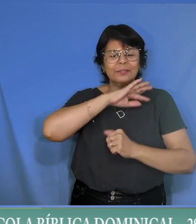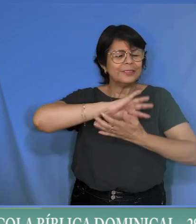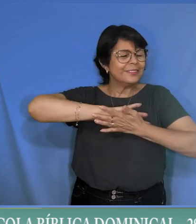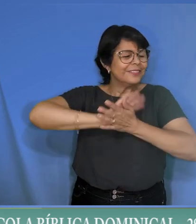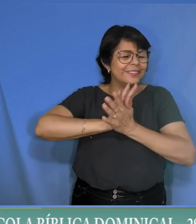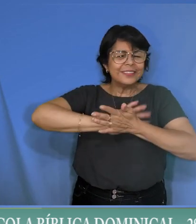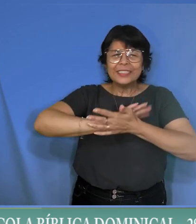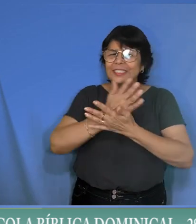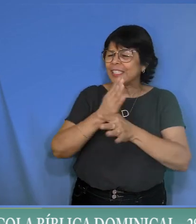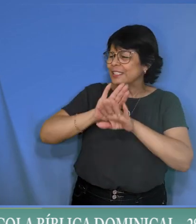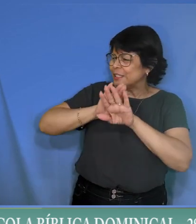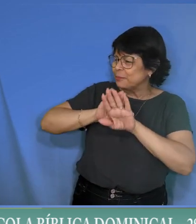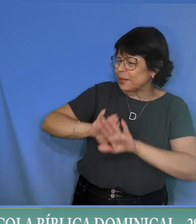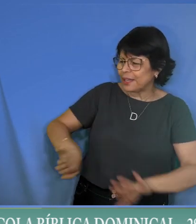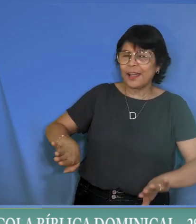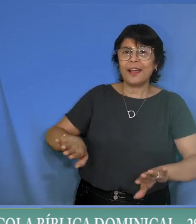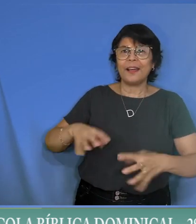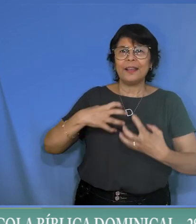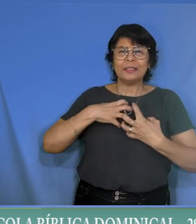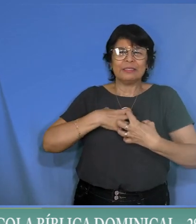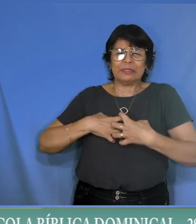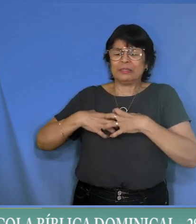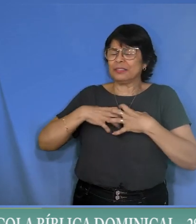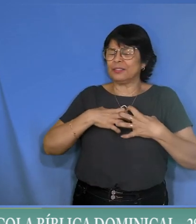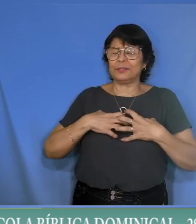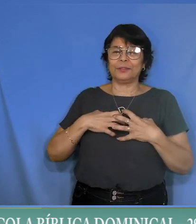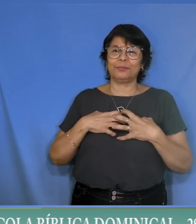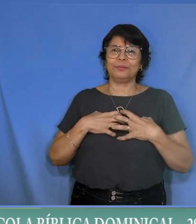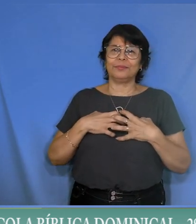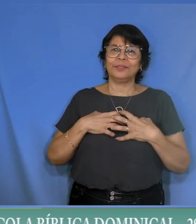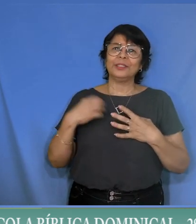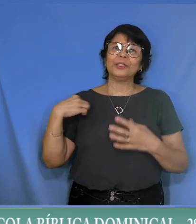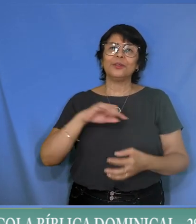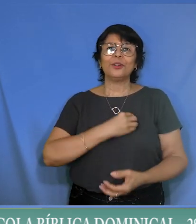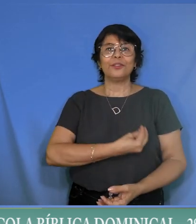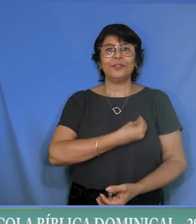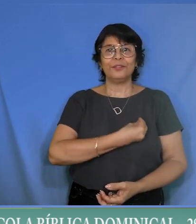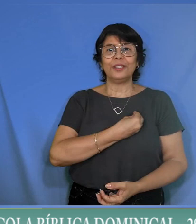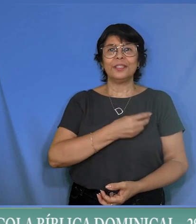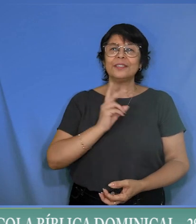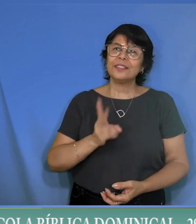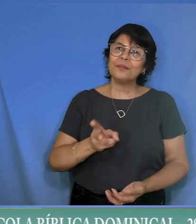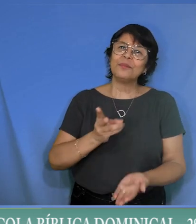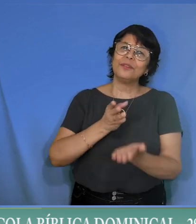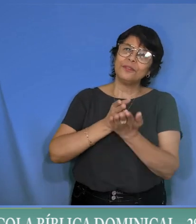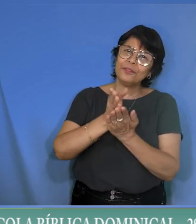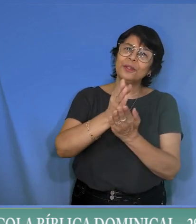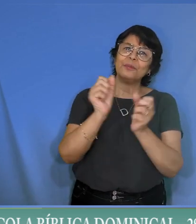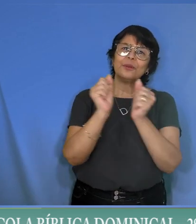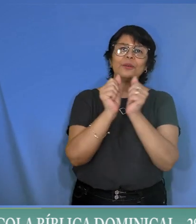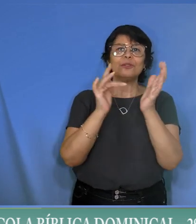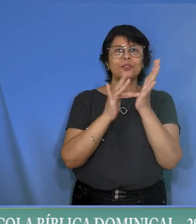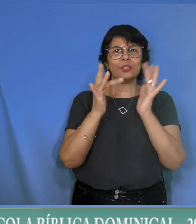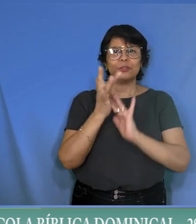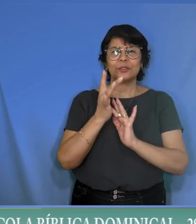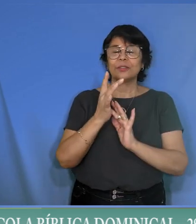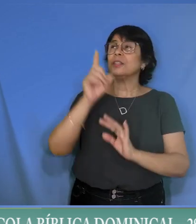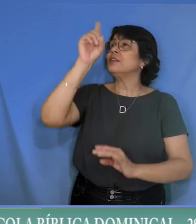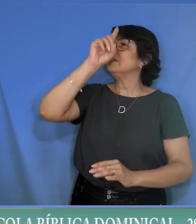sonhos, viver uma vida conforme o padrão de Jesus Cristo. Que Deus nos ajude e a gente se torne